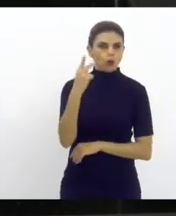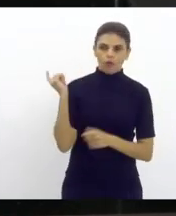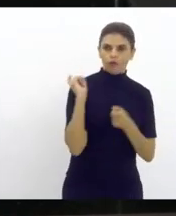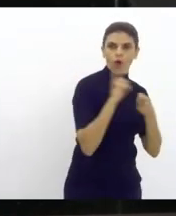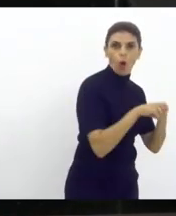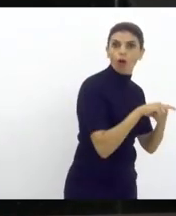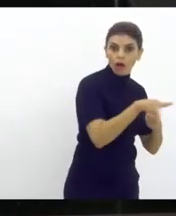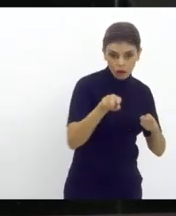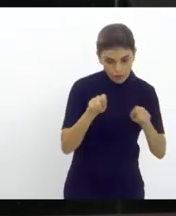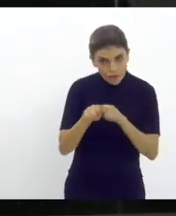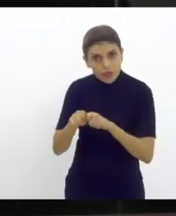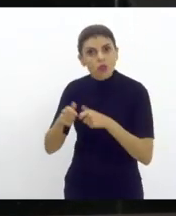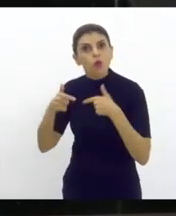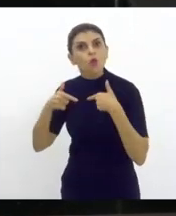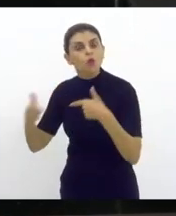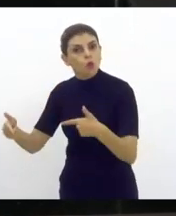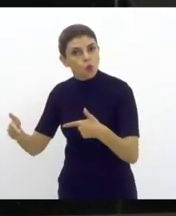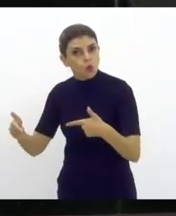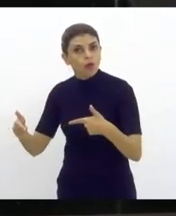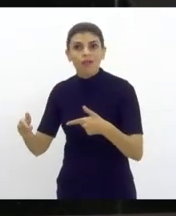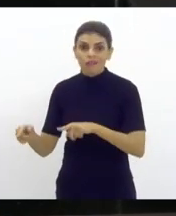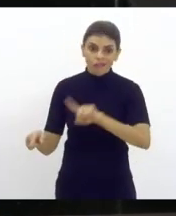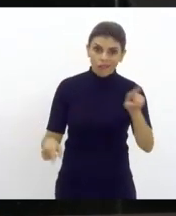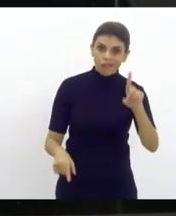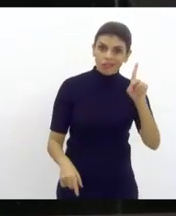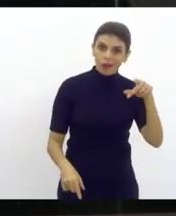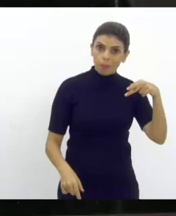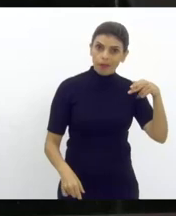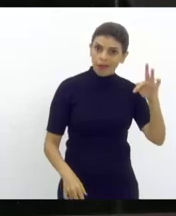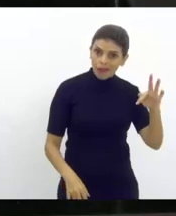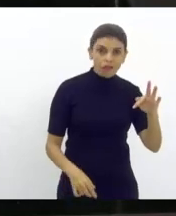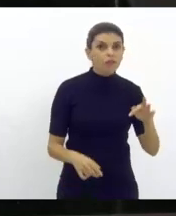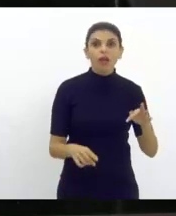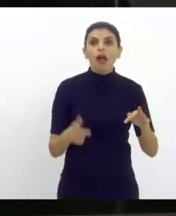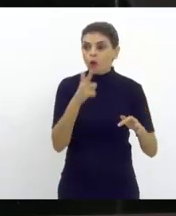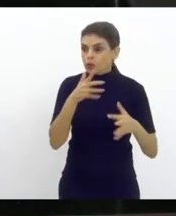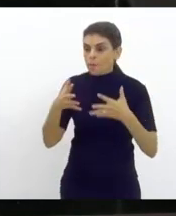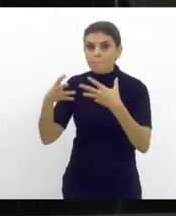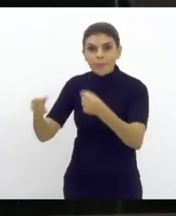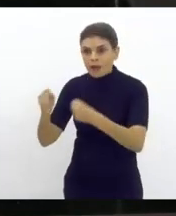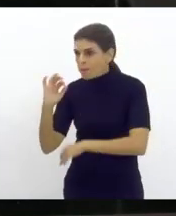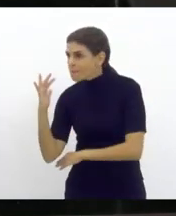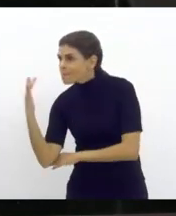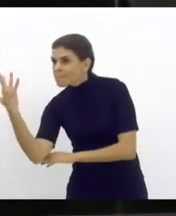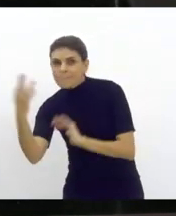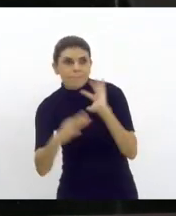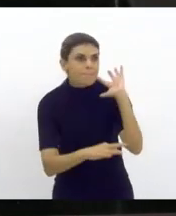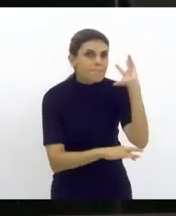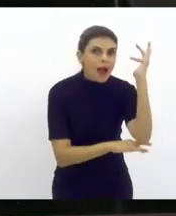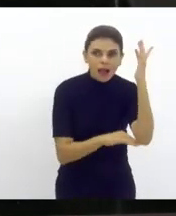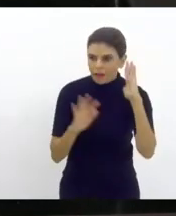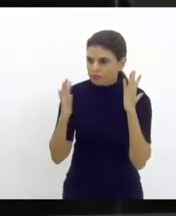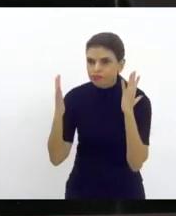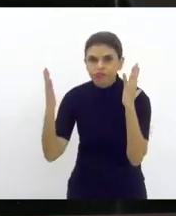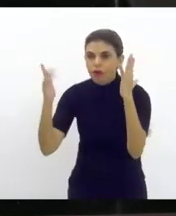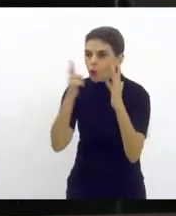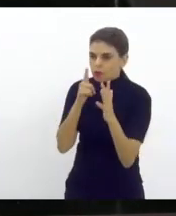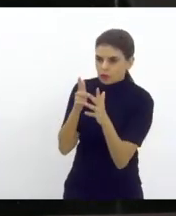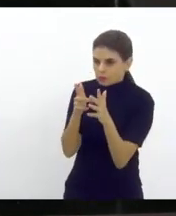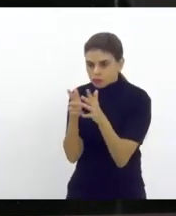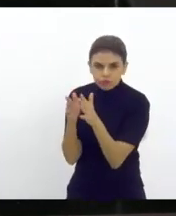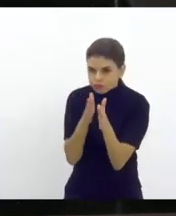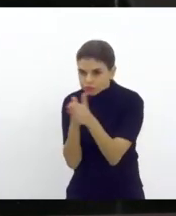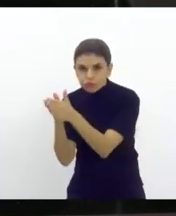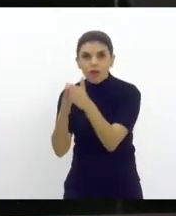realidade o cara fizeram e detalhe nem esbarra dpf porque na realidade eles pegaram eles na mata mas infelizmente pelas questões das